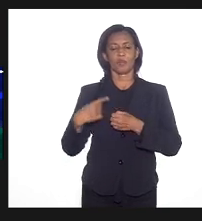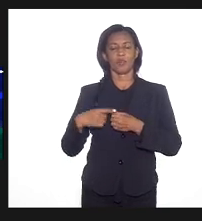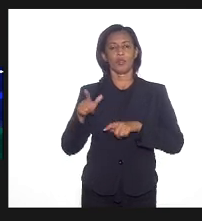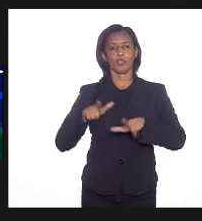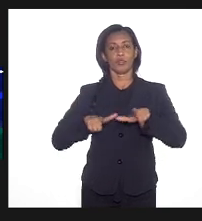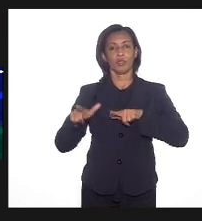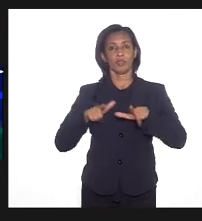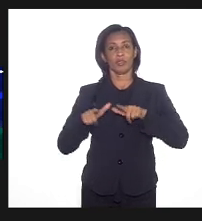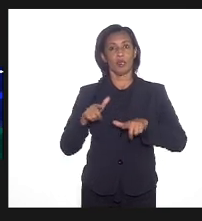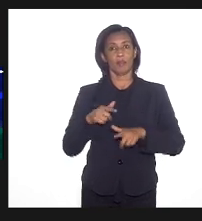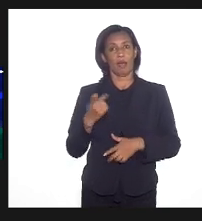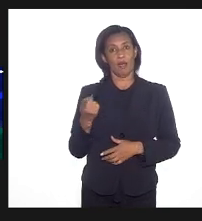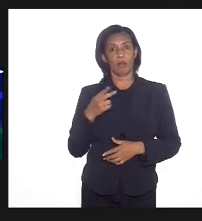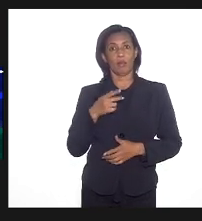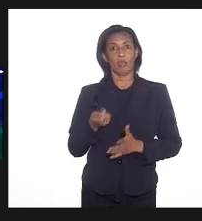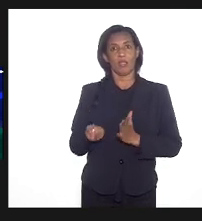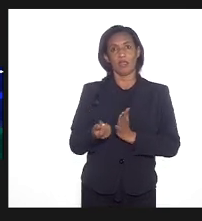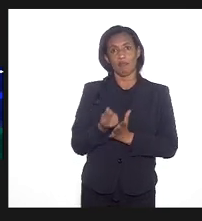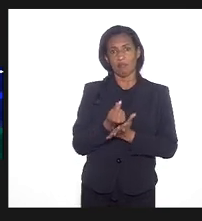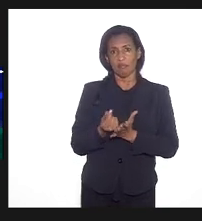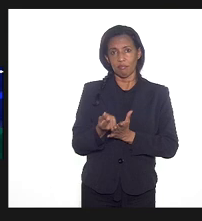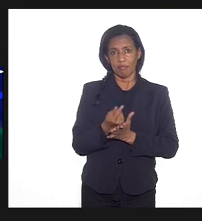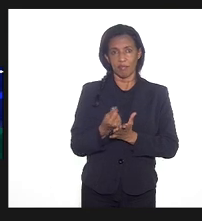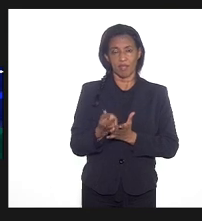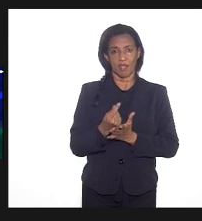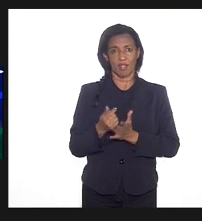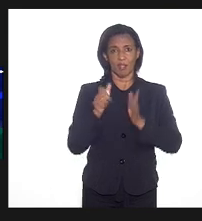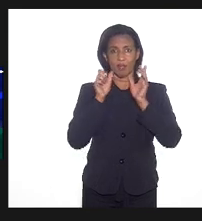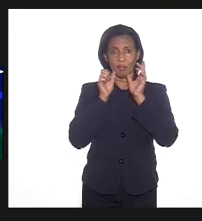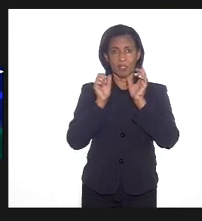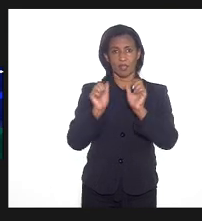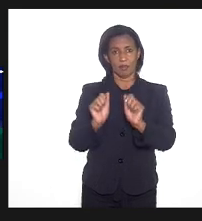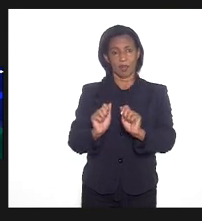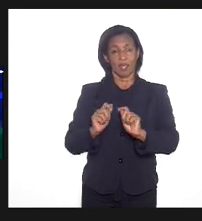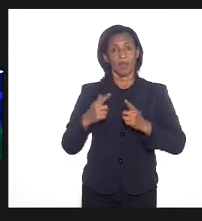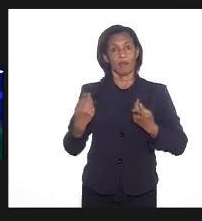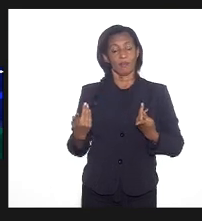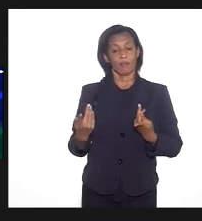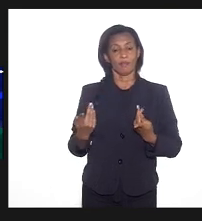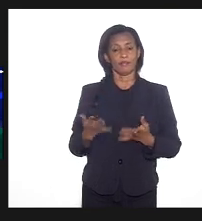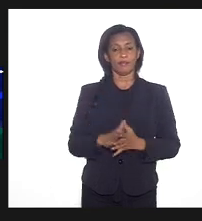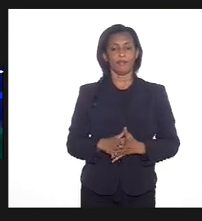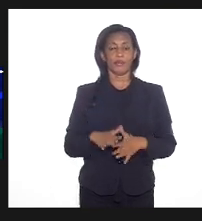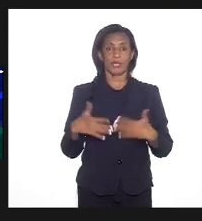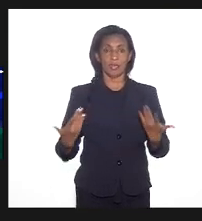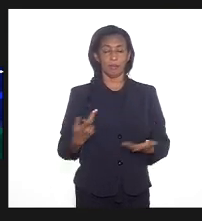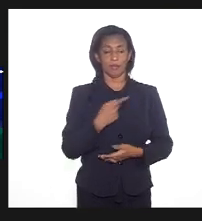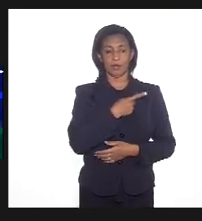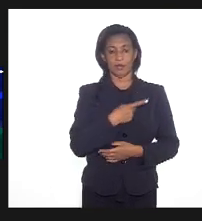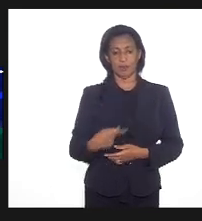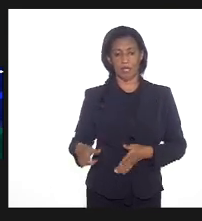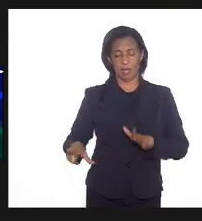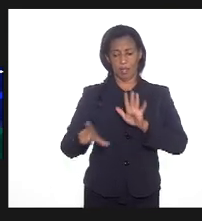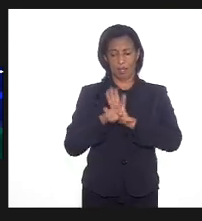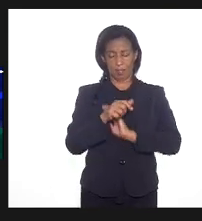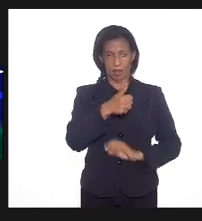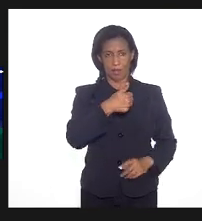Renda para a Assembleia. Então, faço a saudação muito especial a todos. E, presidente, a Lei